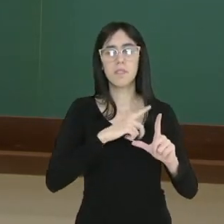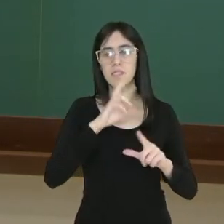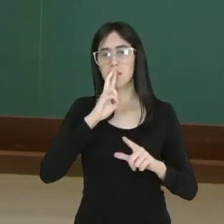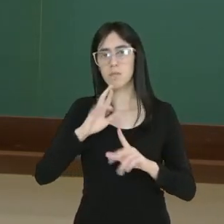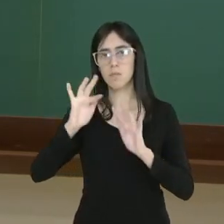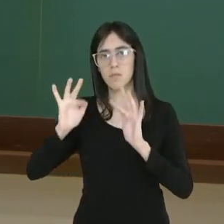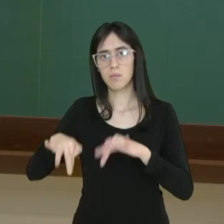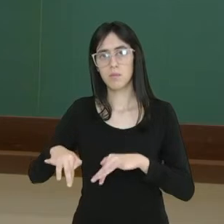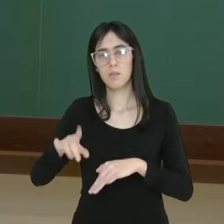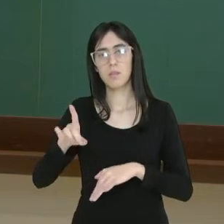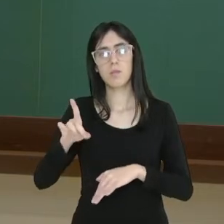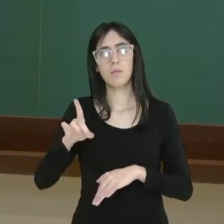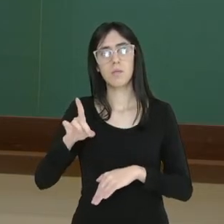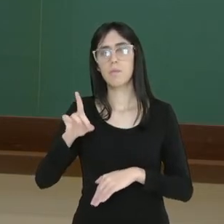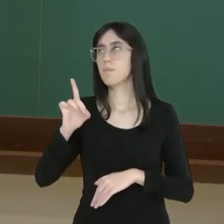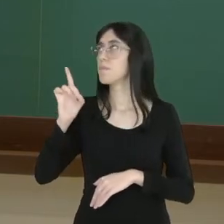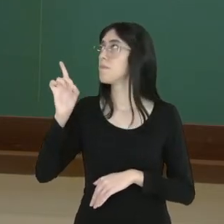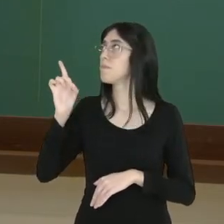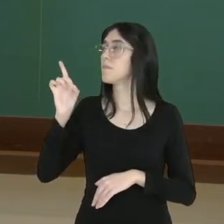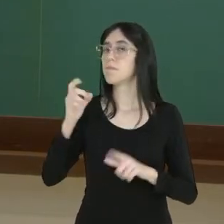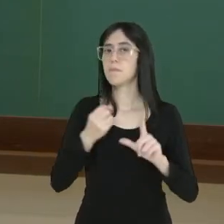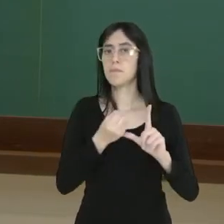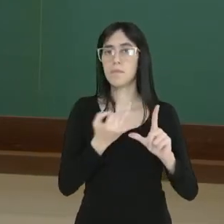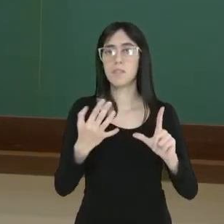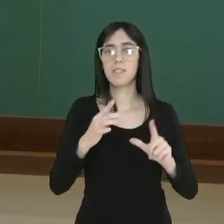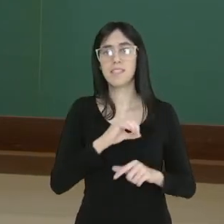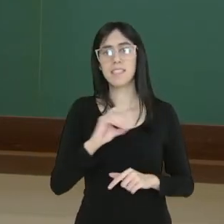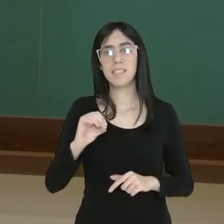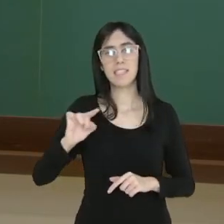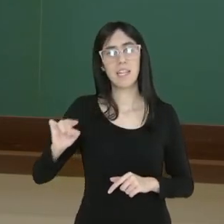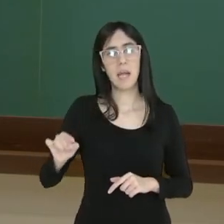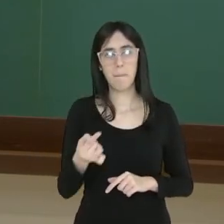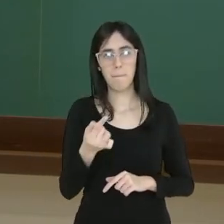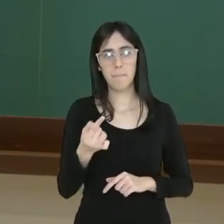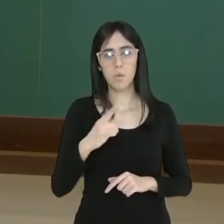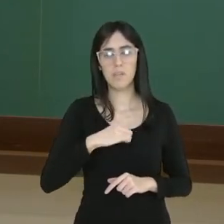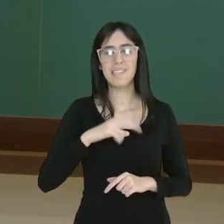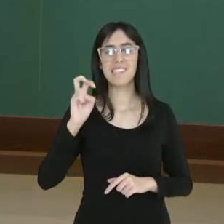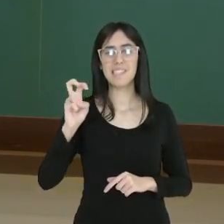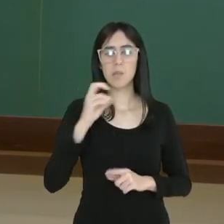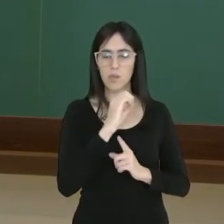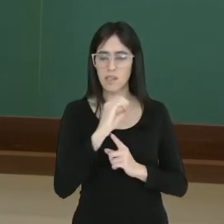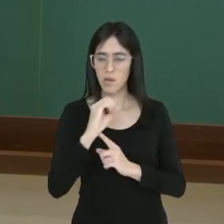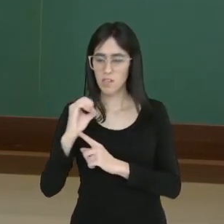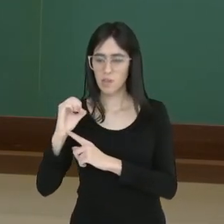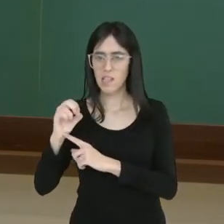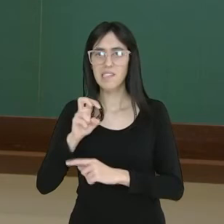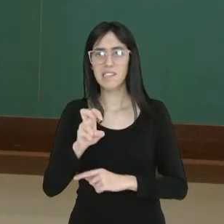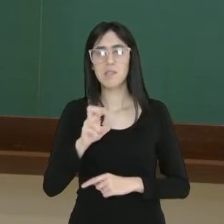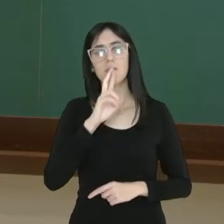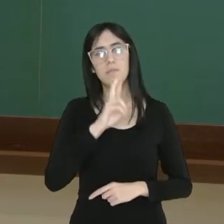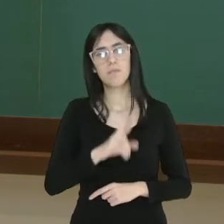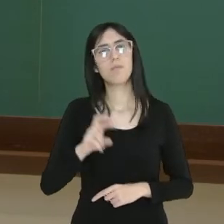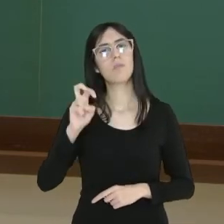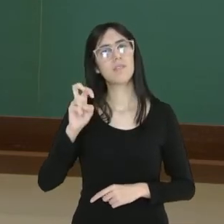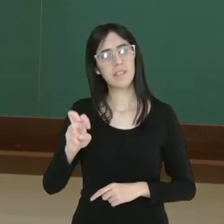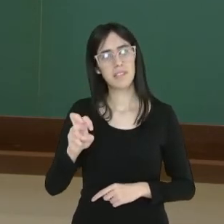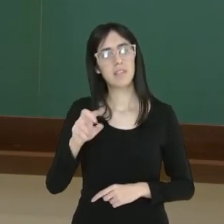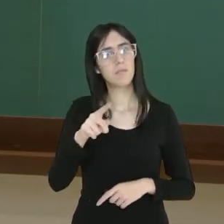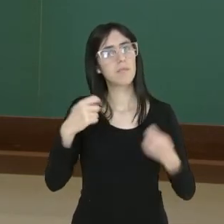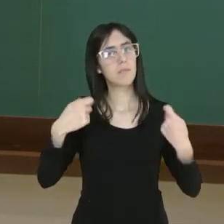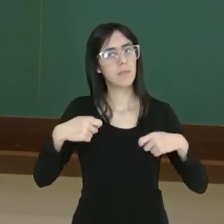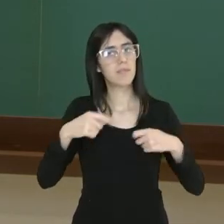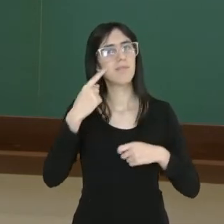é 100.000, contém 5 zeros e o valor do logaritmo, 5. Então, era isso que vocês deveriam